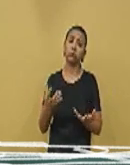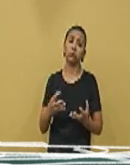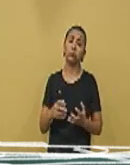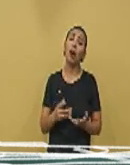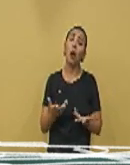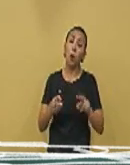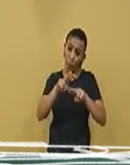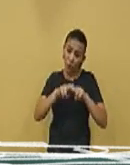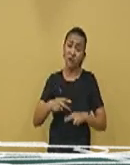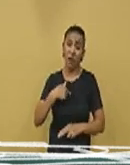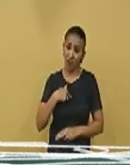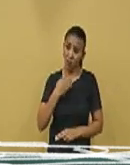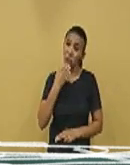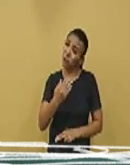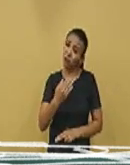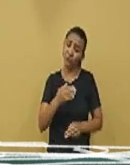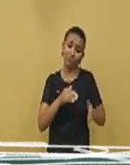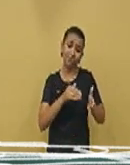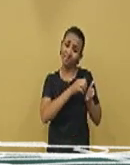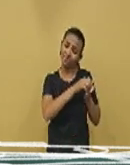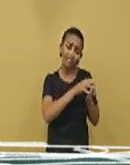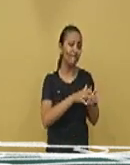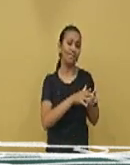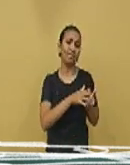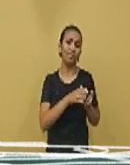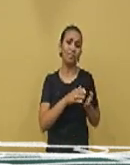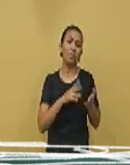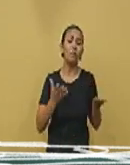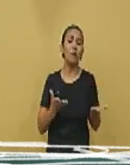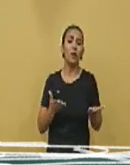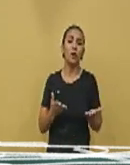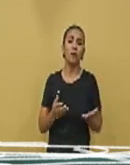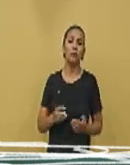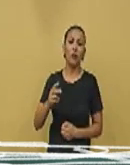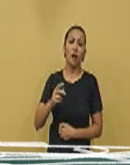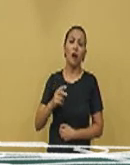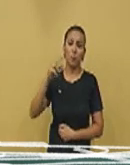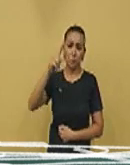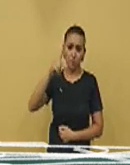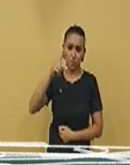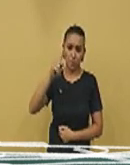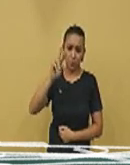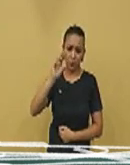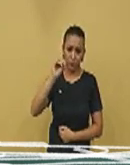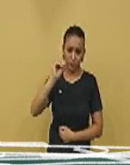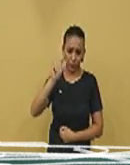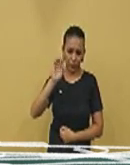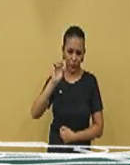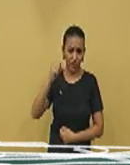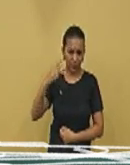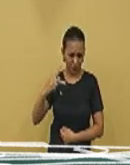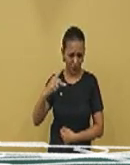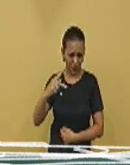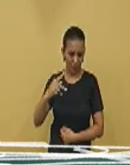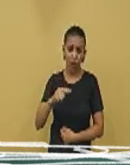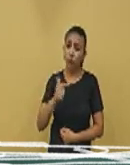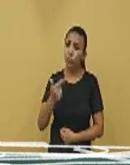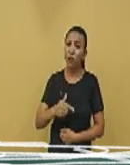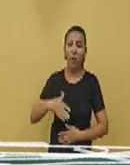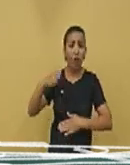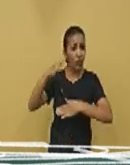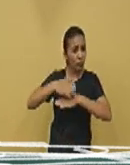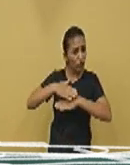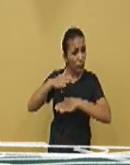pedi para sair. Né? Então, quando a pró-reitoria de gestão de pessoas, mesmo tendo a sua atribuição, ela não tem autonomia para